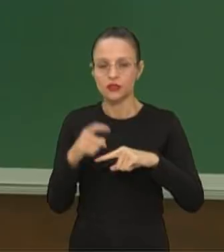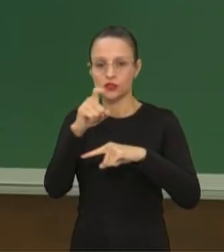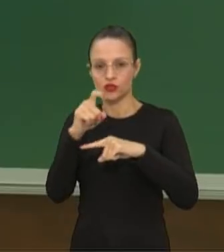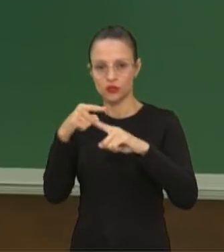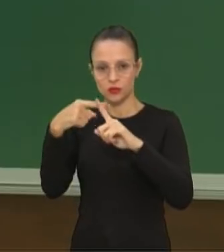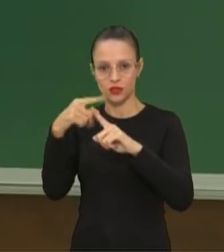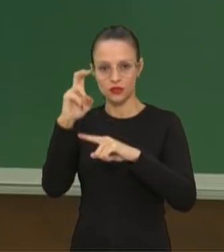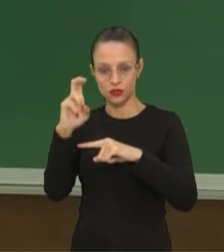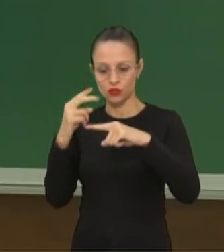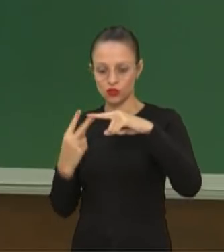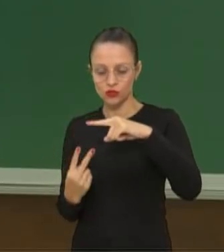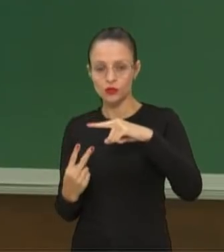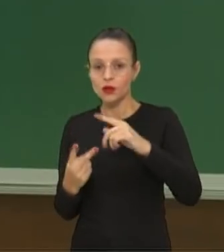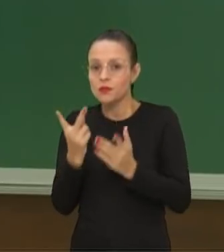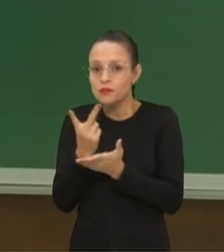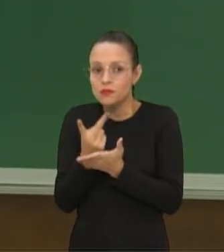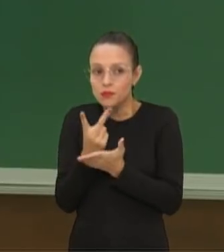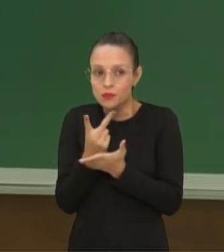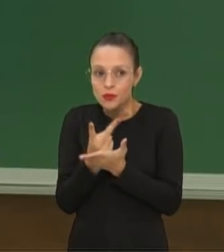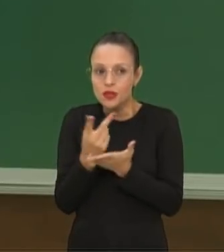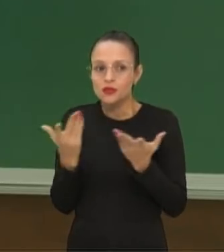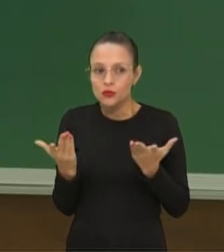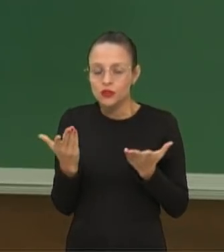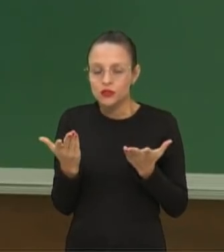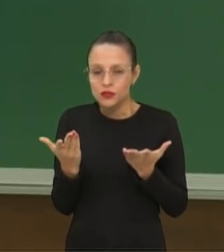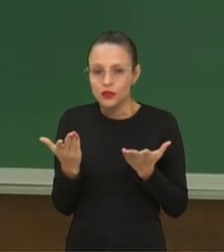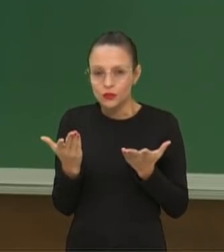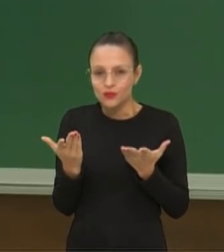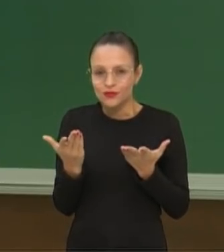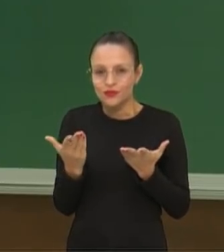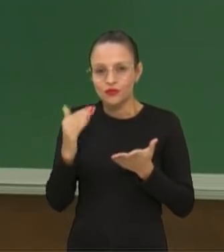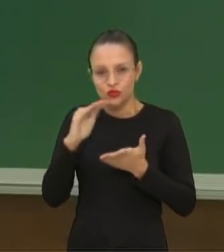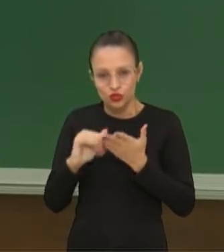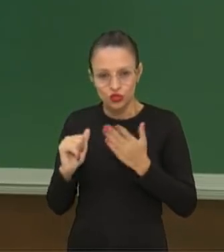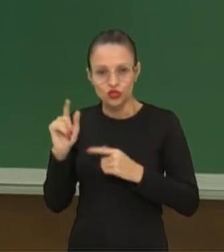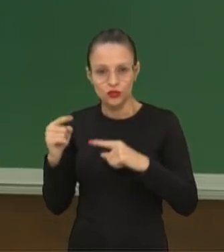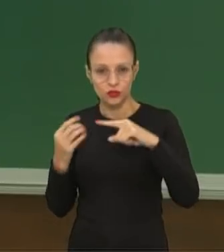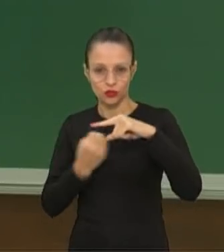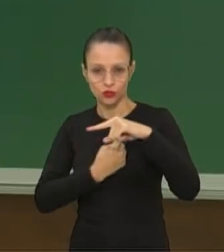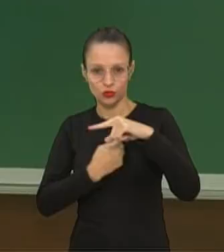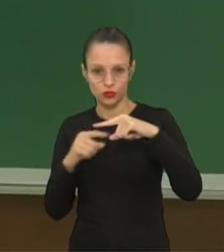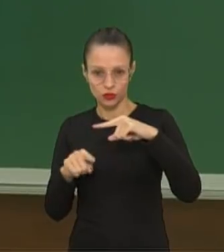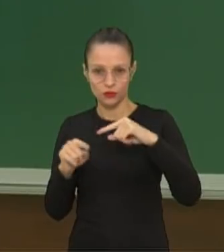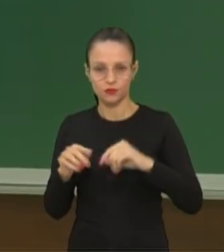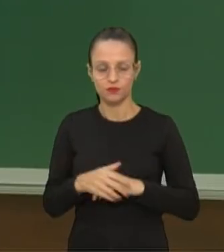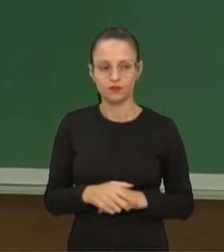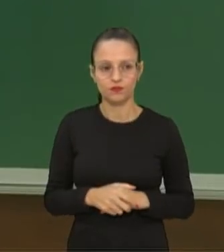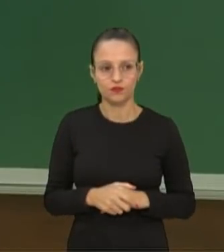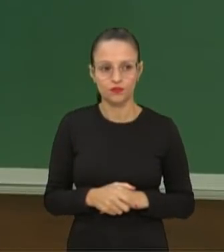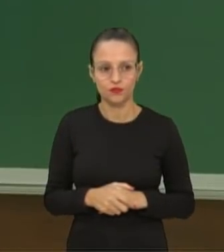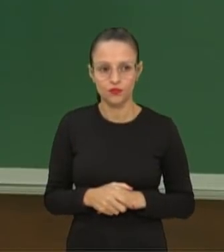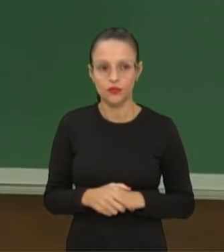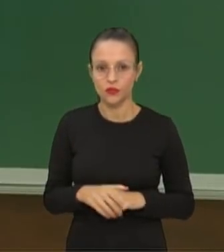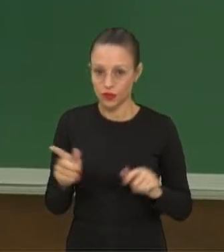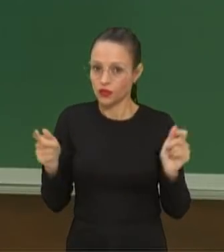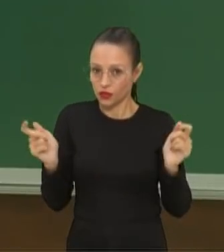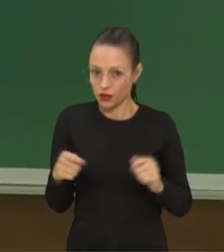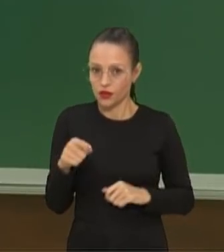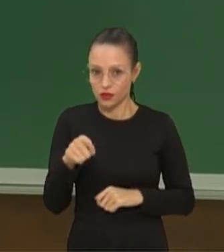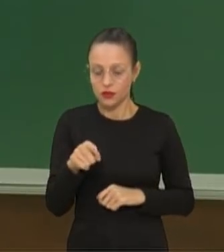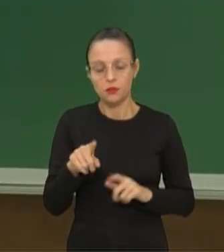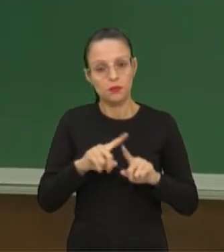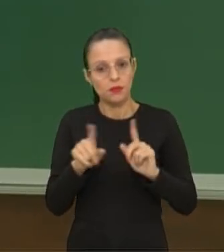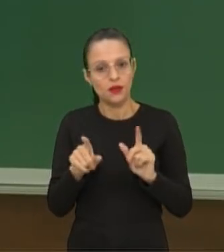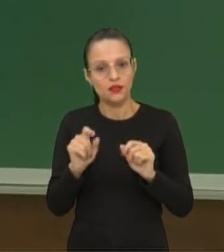por 2 é quanto? Ele mesmo. Então, é uma maneira de eu fugir daquele denominador ali, certo? Então, era uma possibilidade. Mas eu